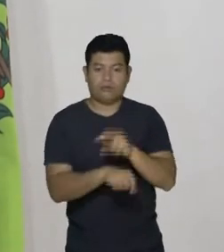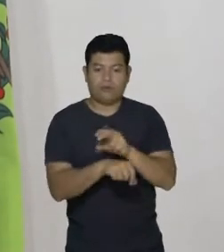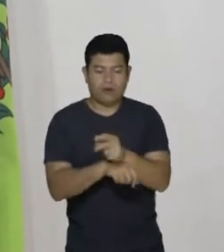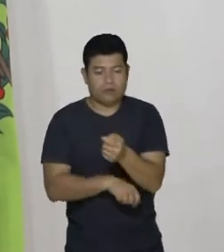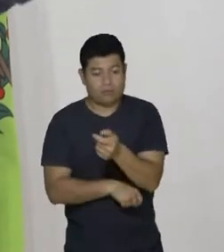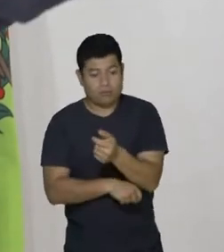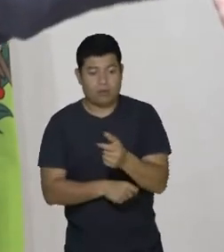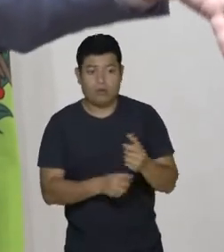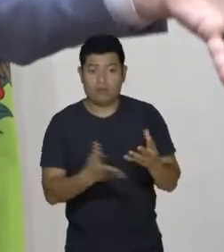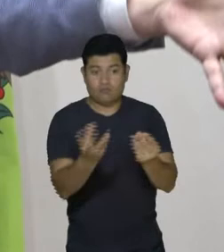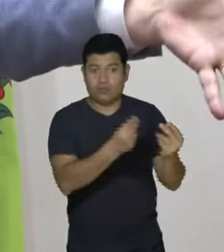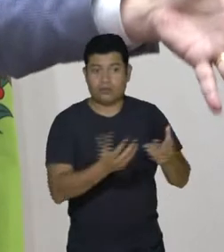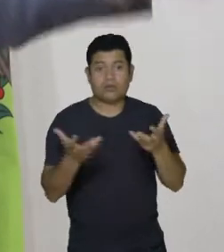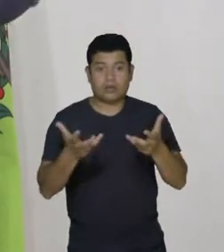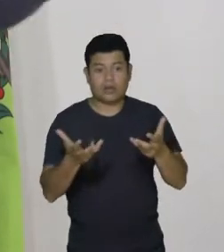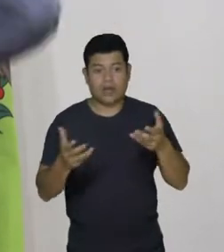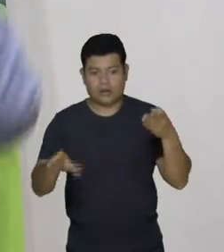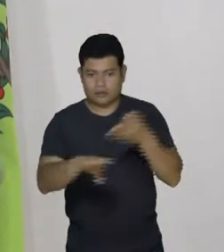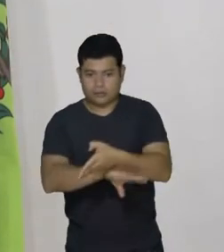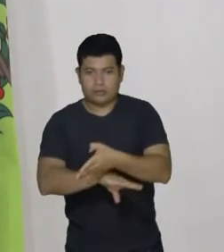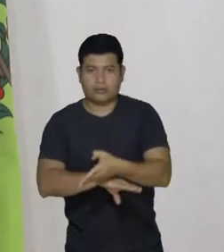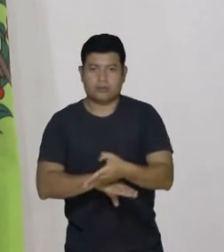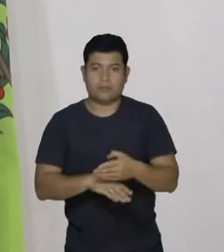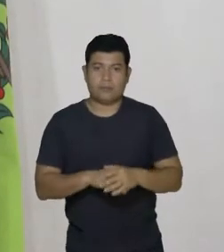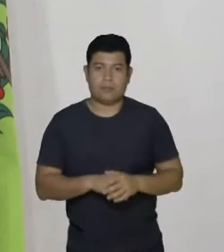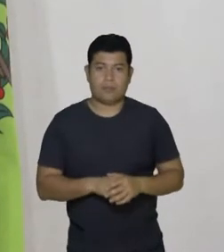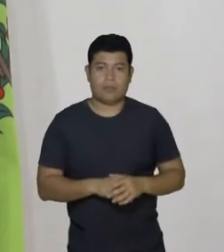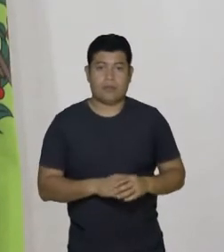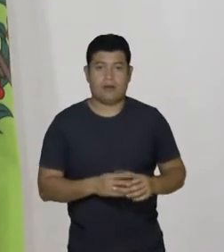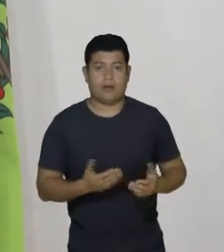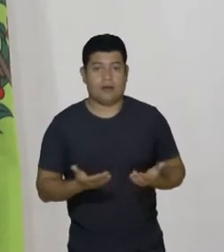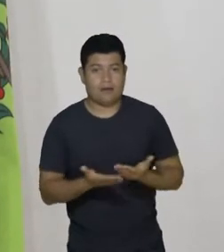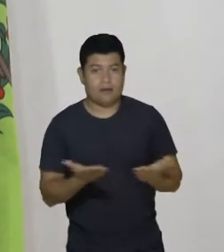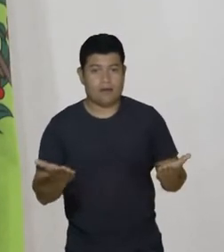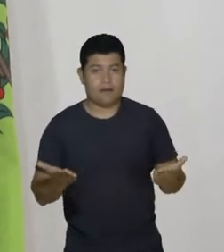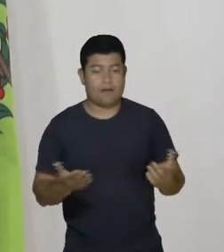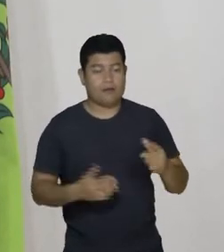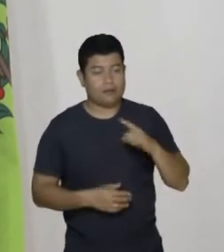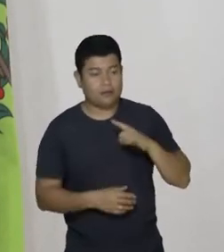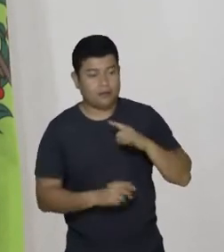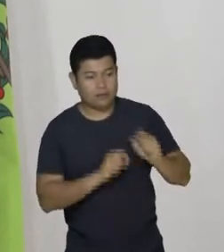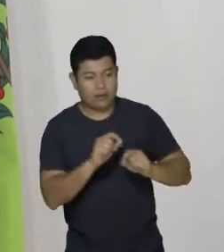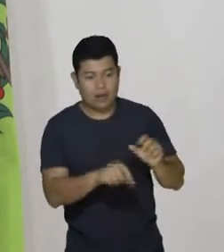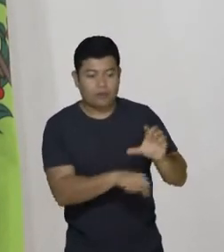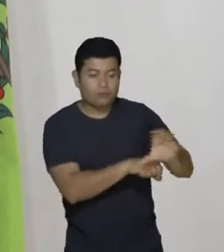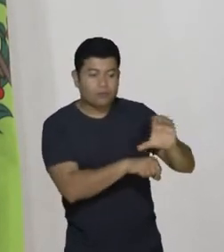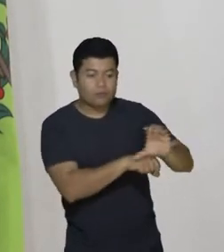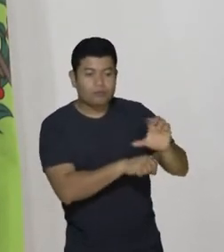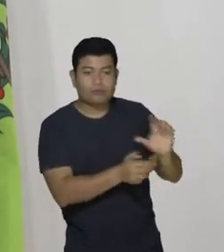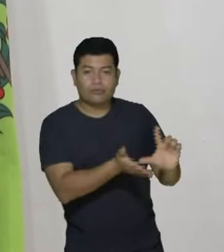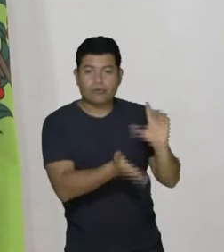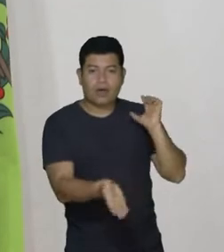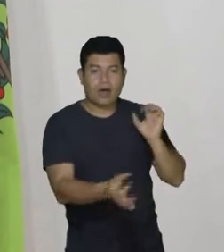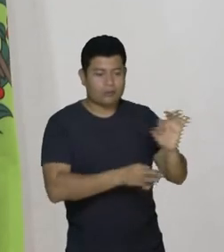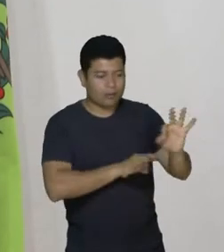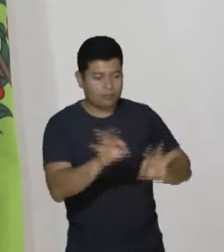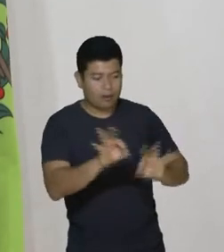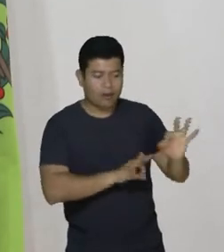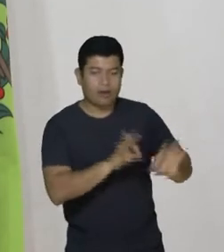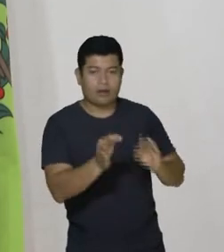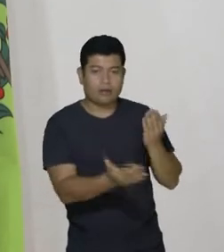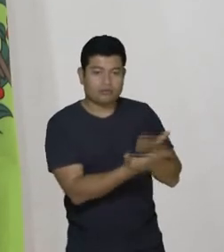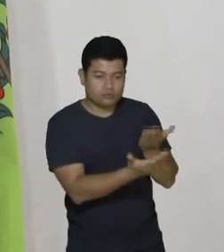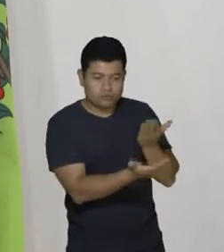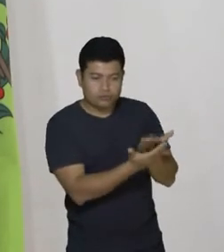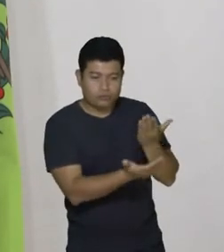dos alunos da Universidade Federal é filho de bambambam que tem cursinho e que vai lá. E como é que o cara teve